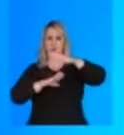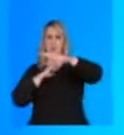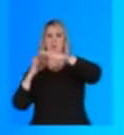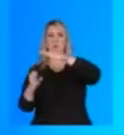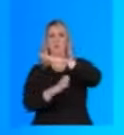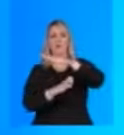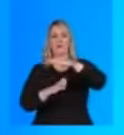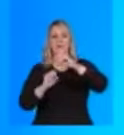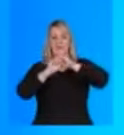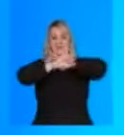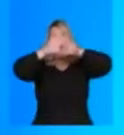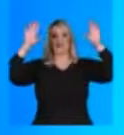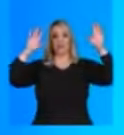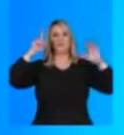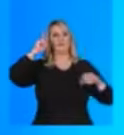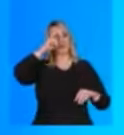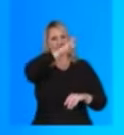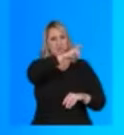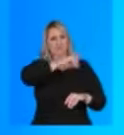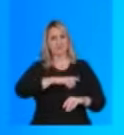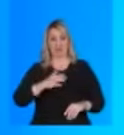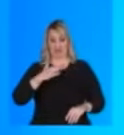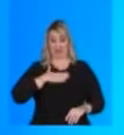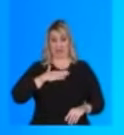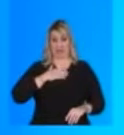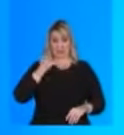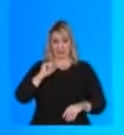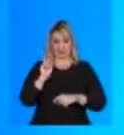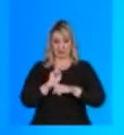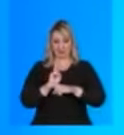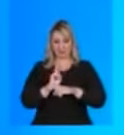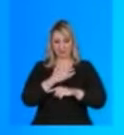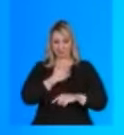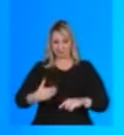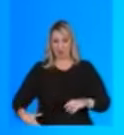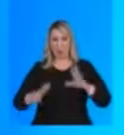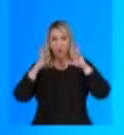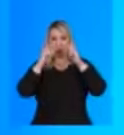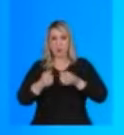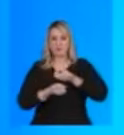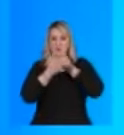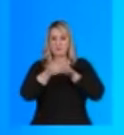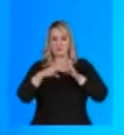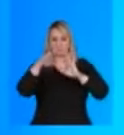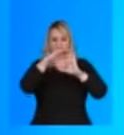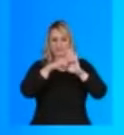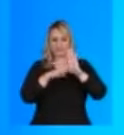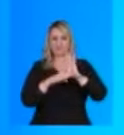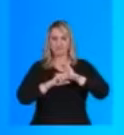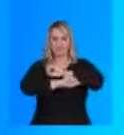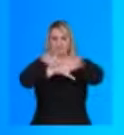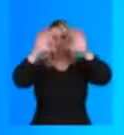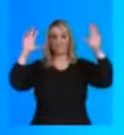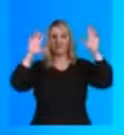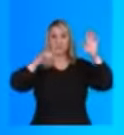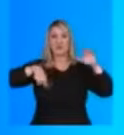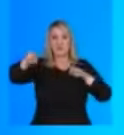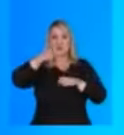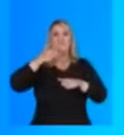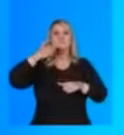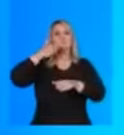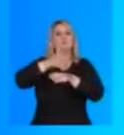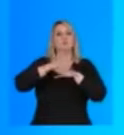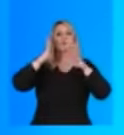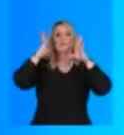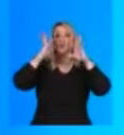tudo isso fica muito mais difícil no meu governo todos os dados da prefeitura vão ser transparentes você vai ter acesso a